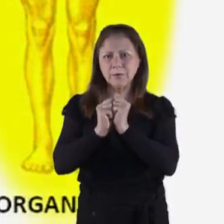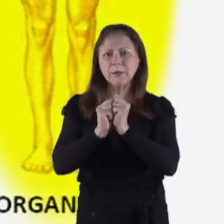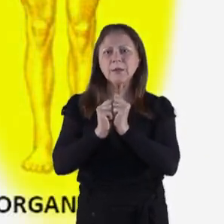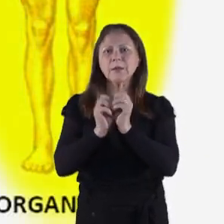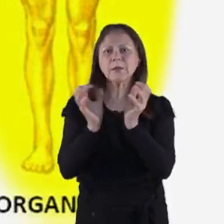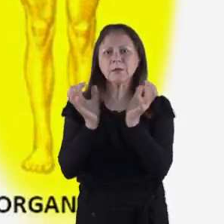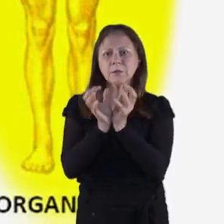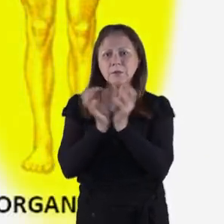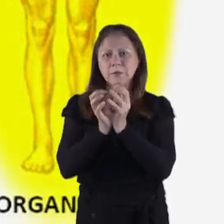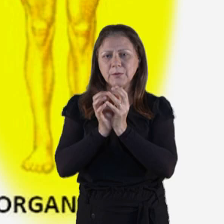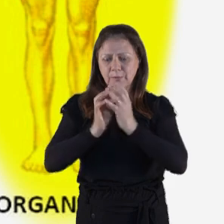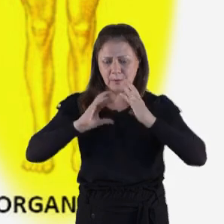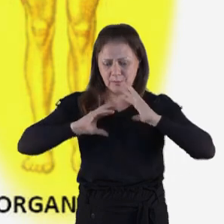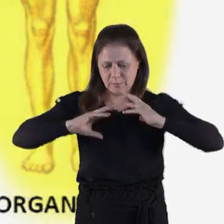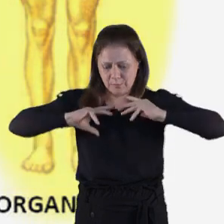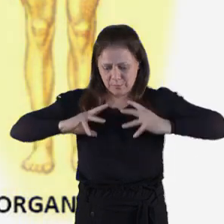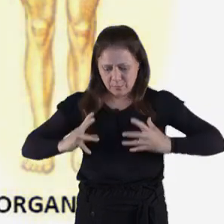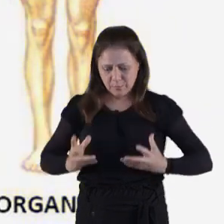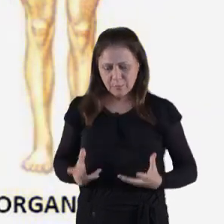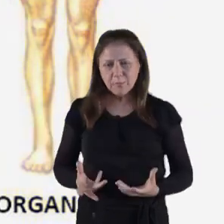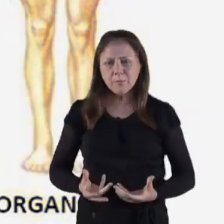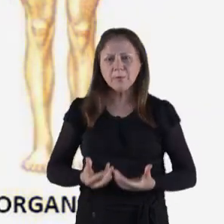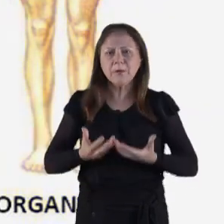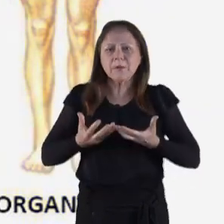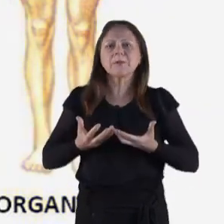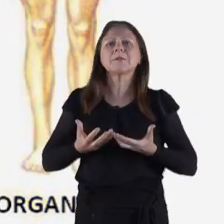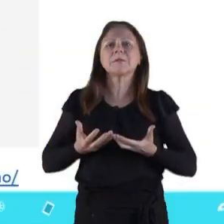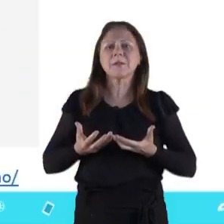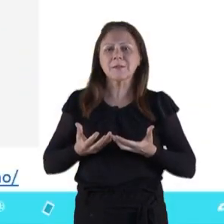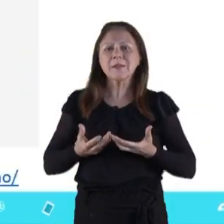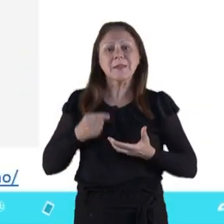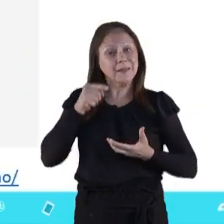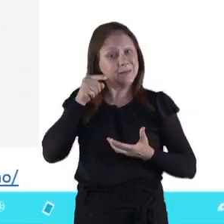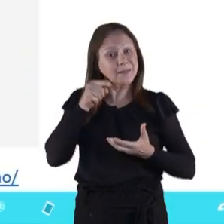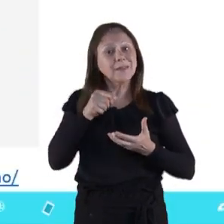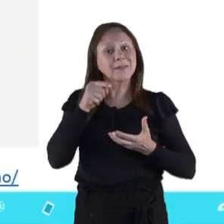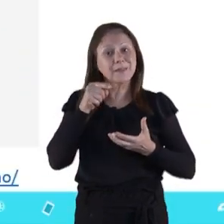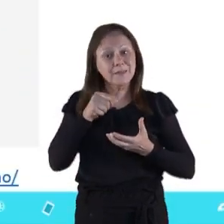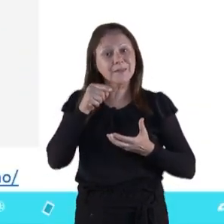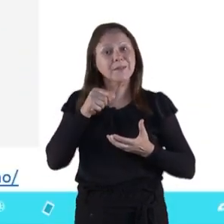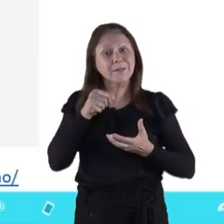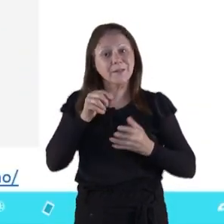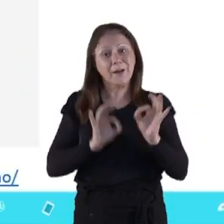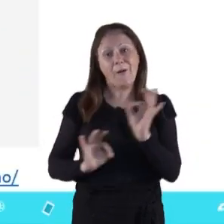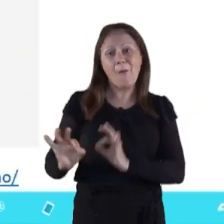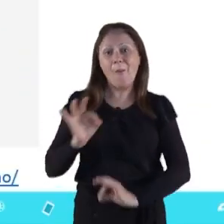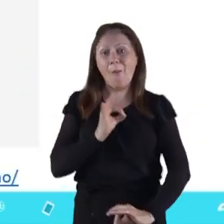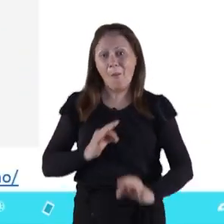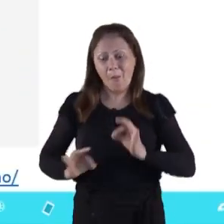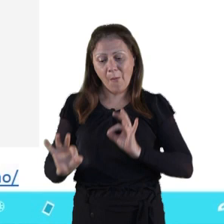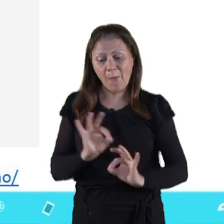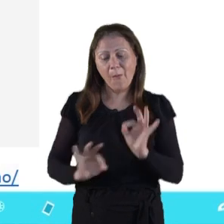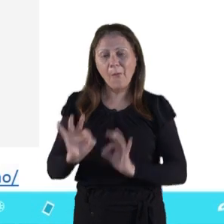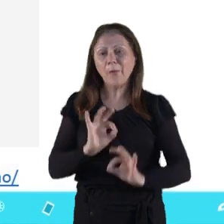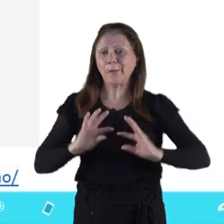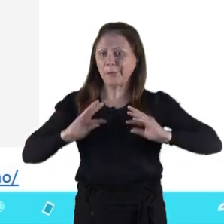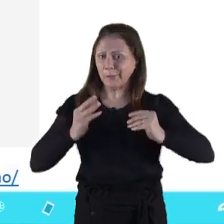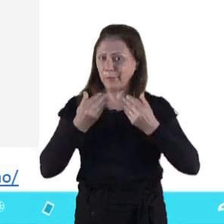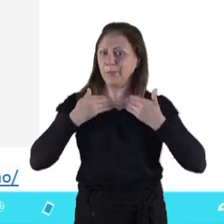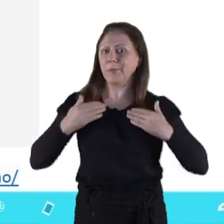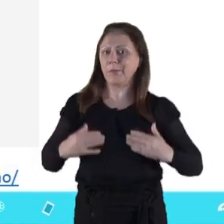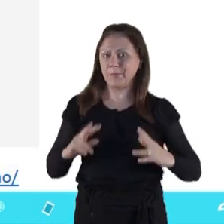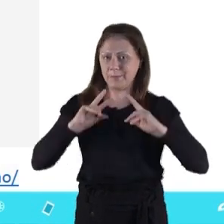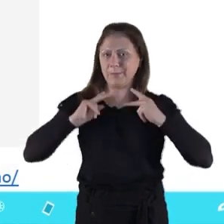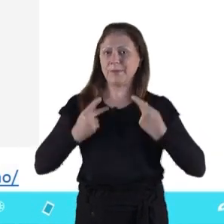um conjunto de sistemas forma um organismo. Então essa é a definição, esse é o nível de organização, na verdade, do